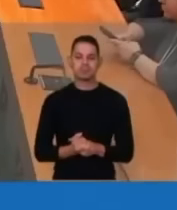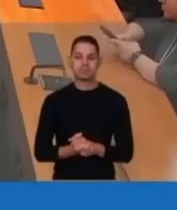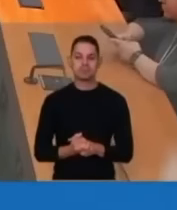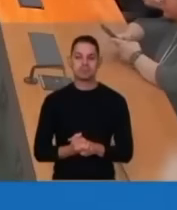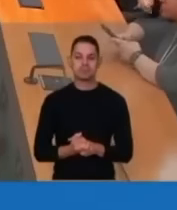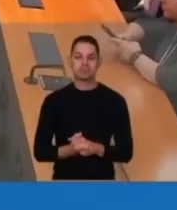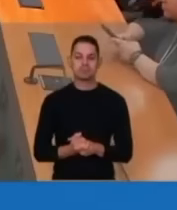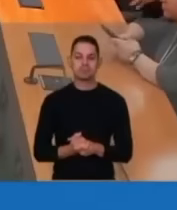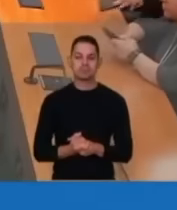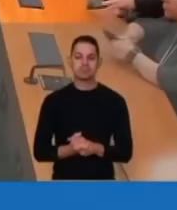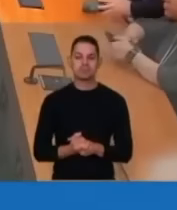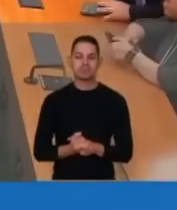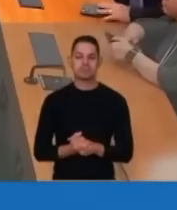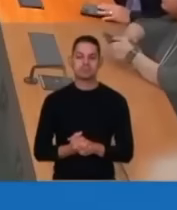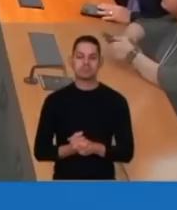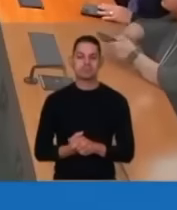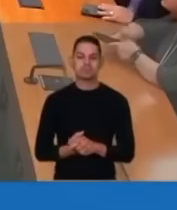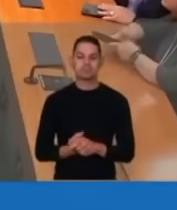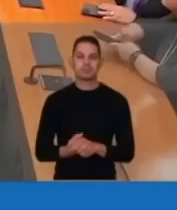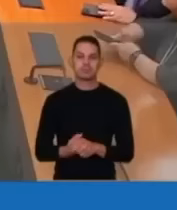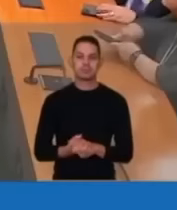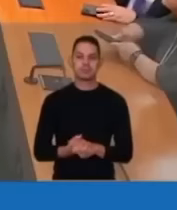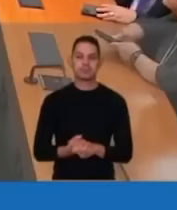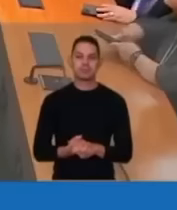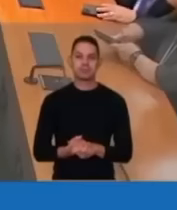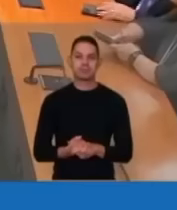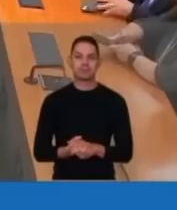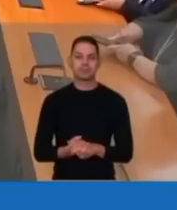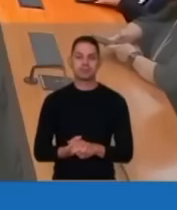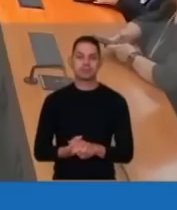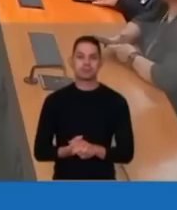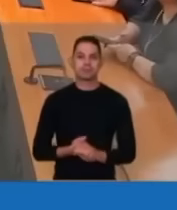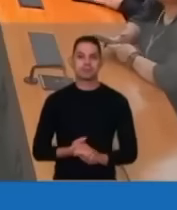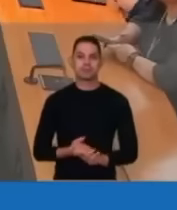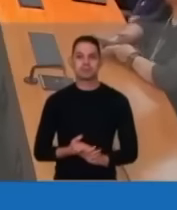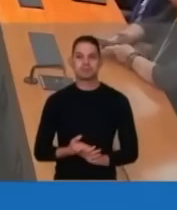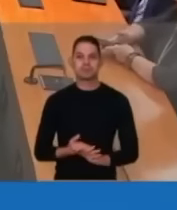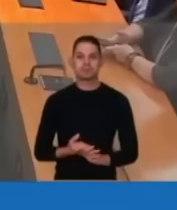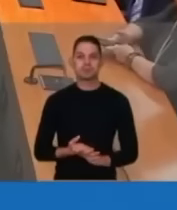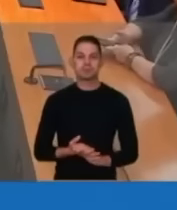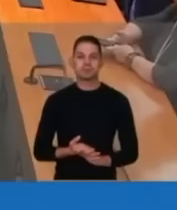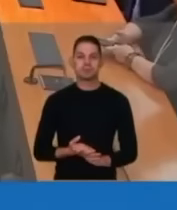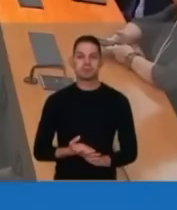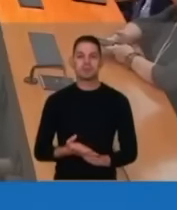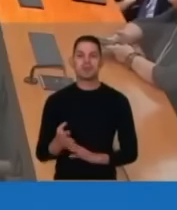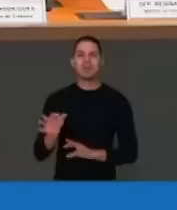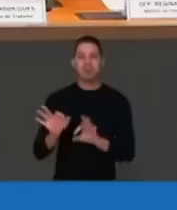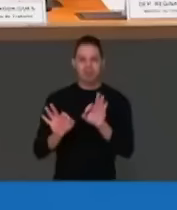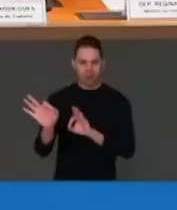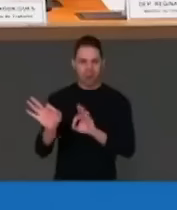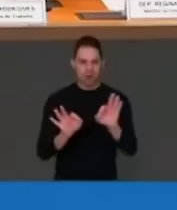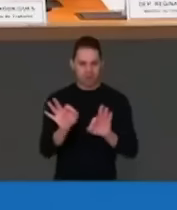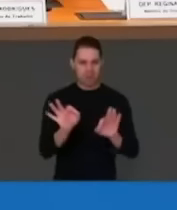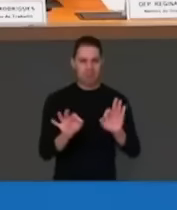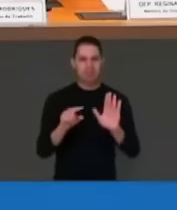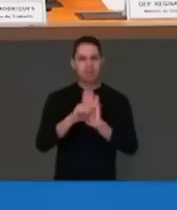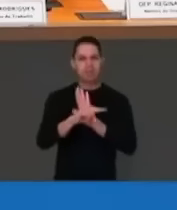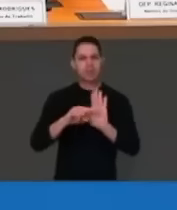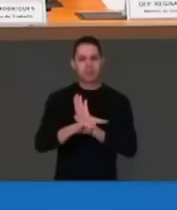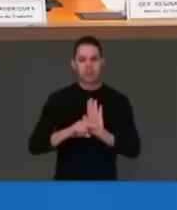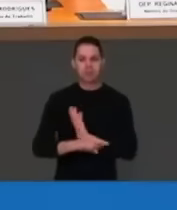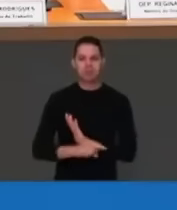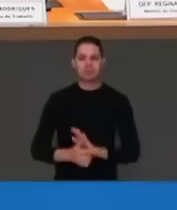em mais estado esse que é o problema e sabe quem é que vai ser mais penalizado a pobre O pobre e a classe média porque o rico ele